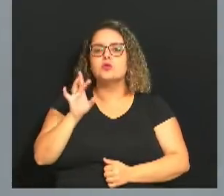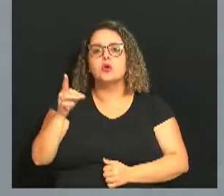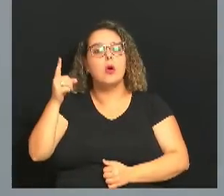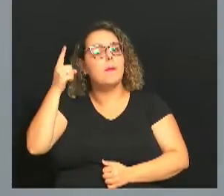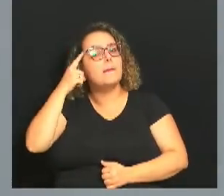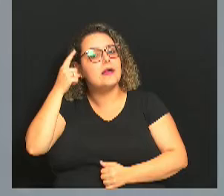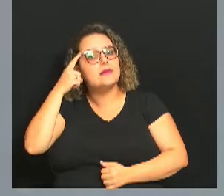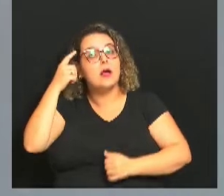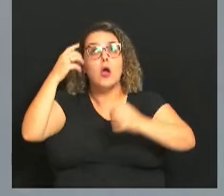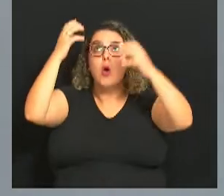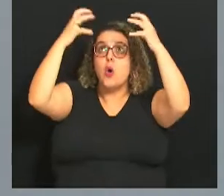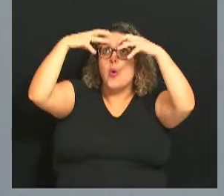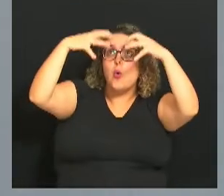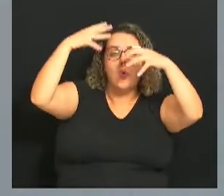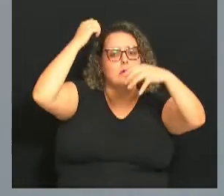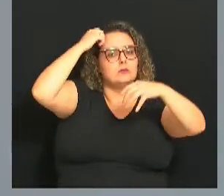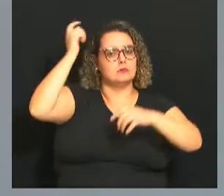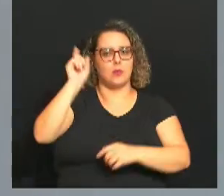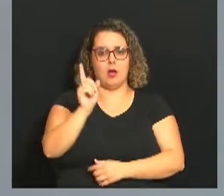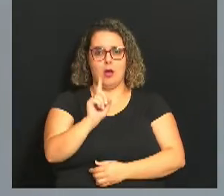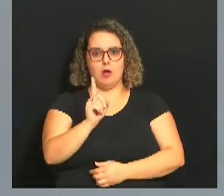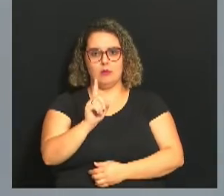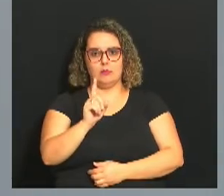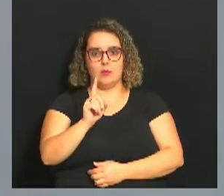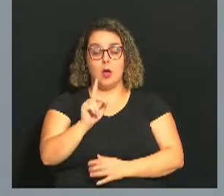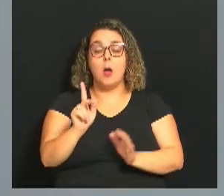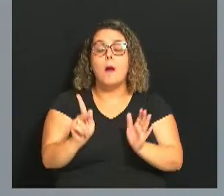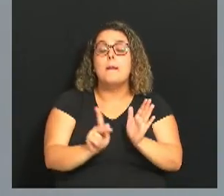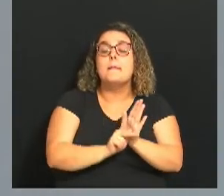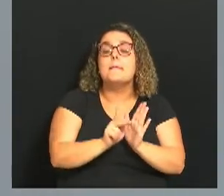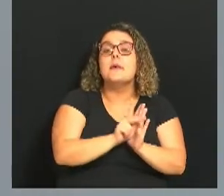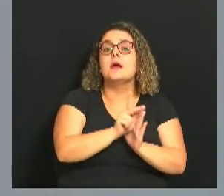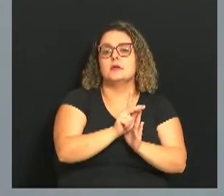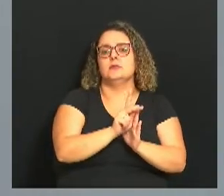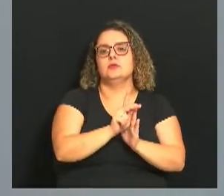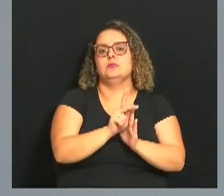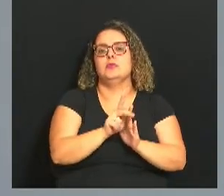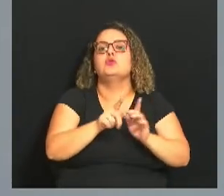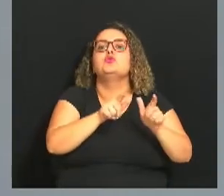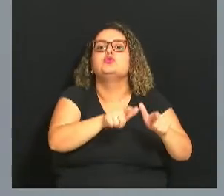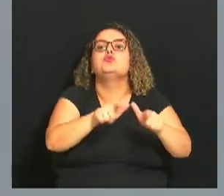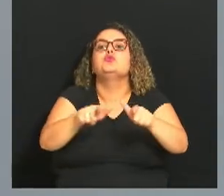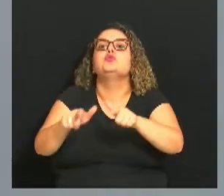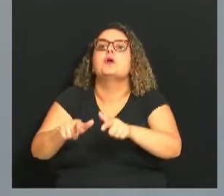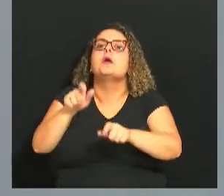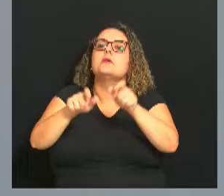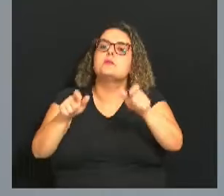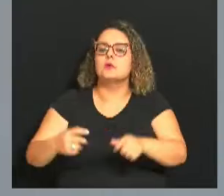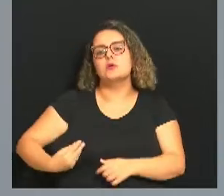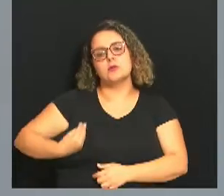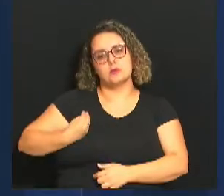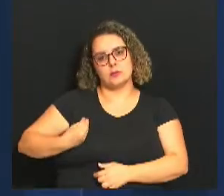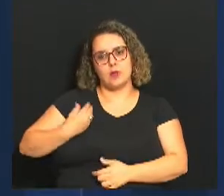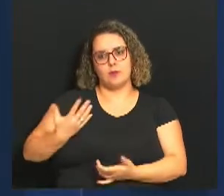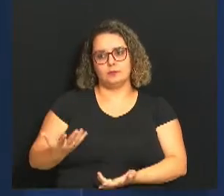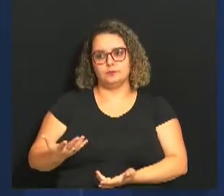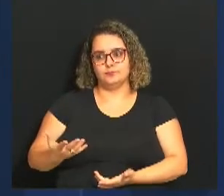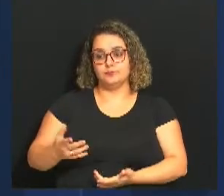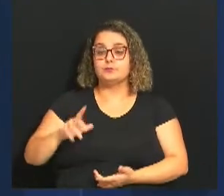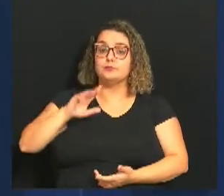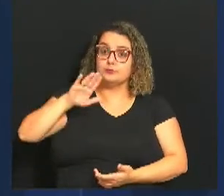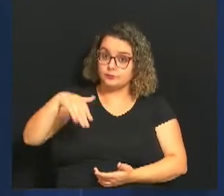culpada, tá? Pensar no processo de planejamento e ocupação desse território. Então, quando a gente fala naquele conceito